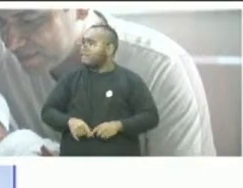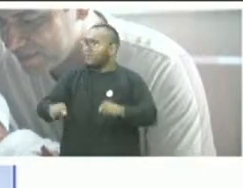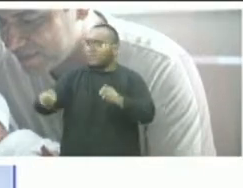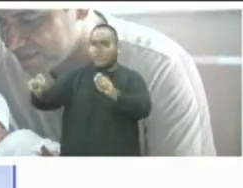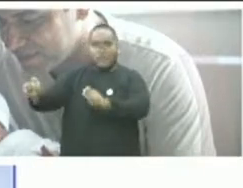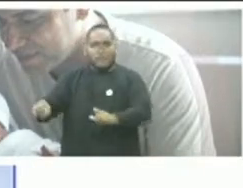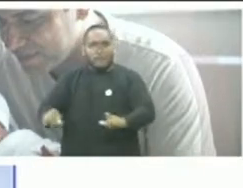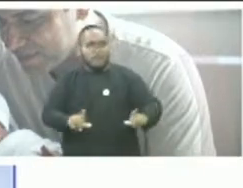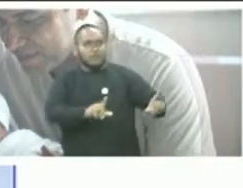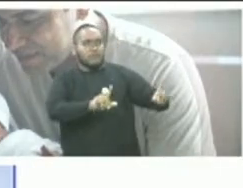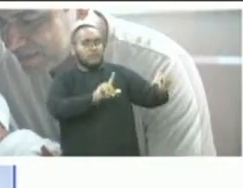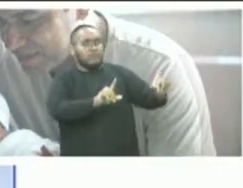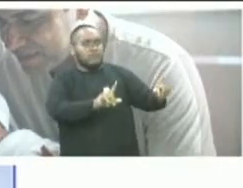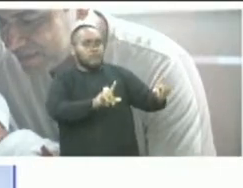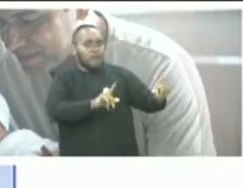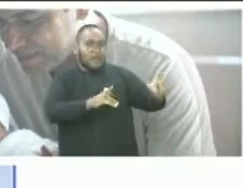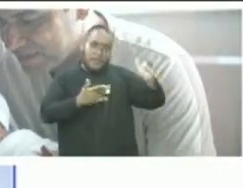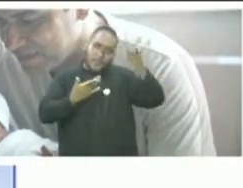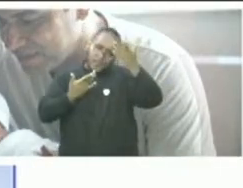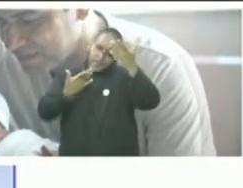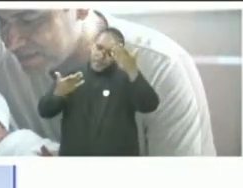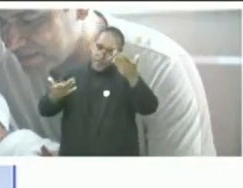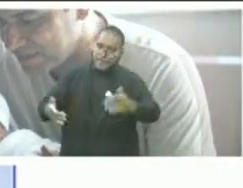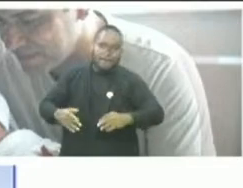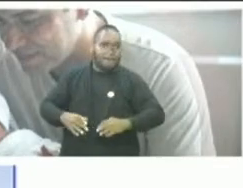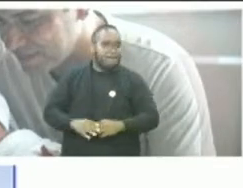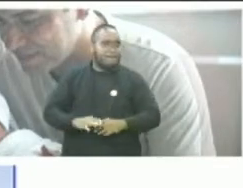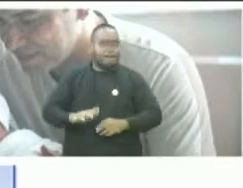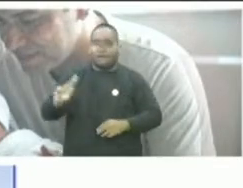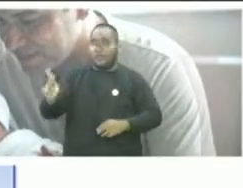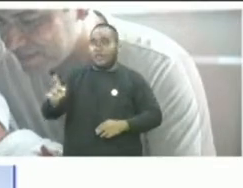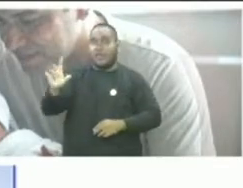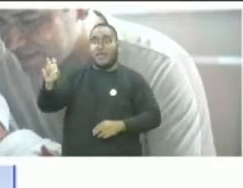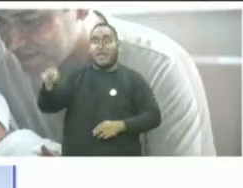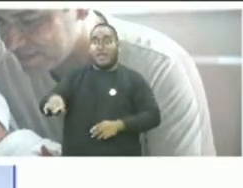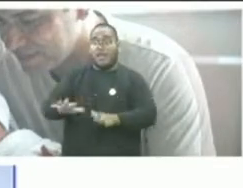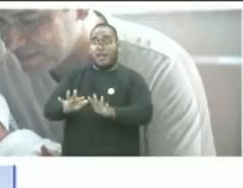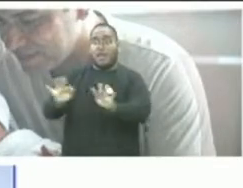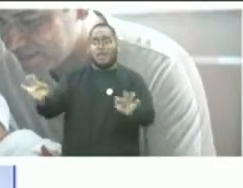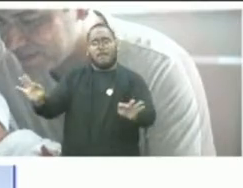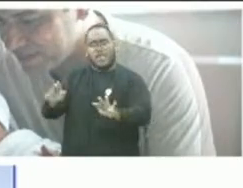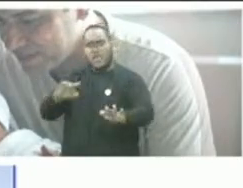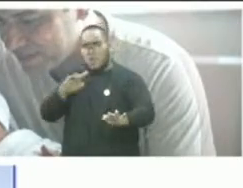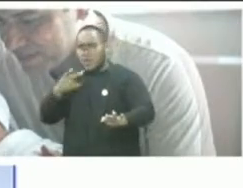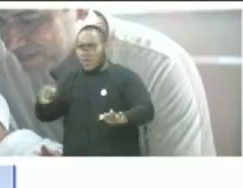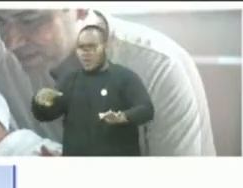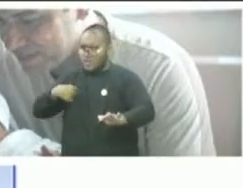eu agradeço. A Ellen falou uma frase, e eu fiquei aqui,